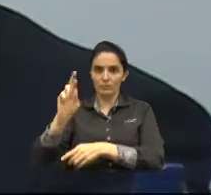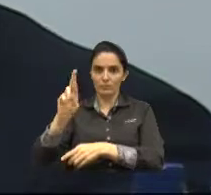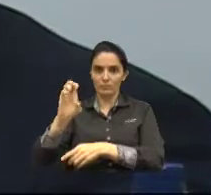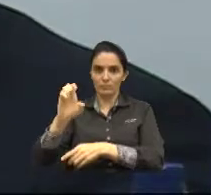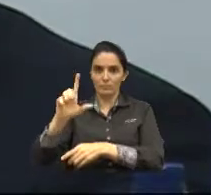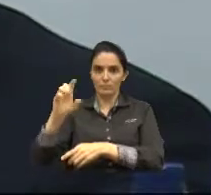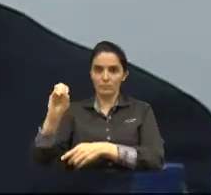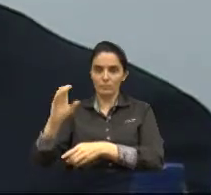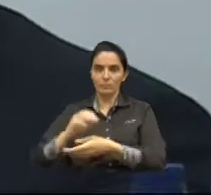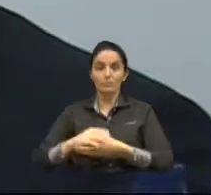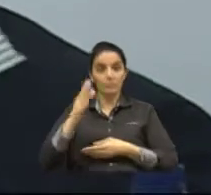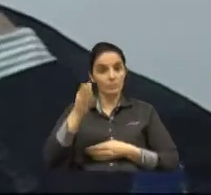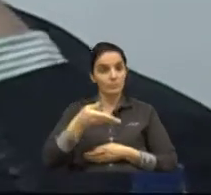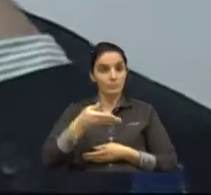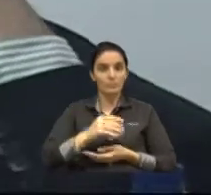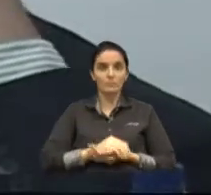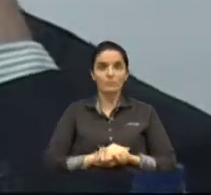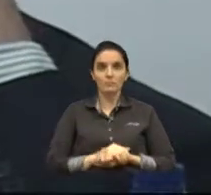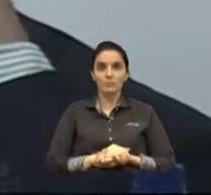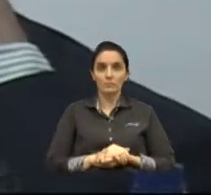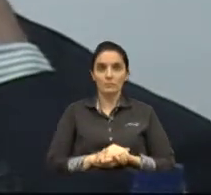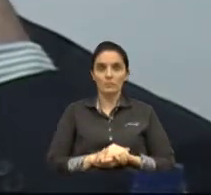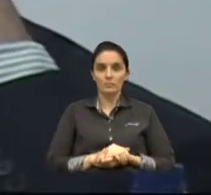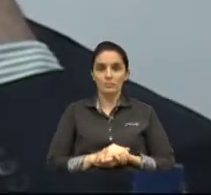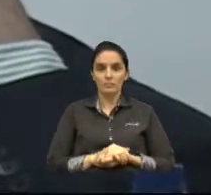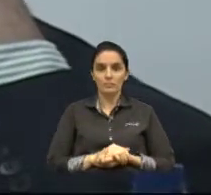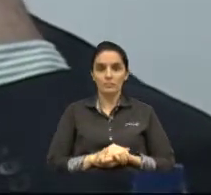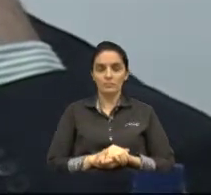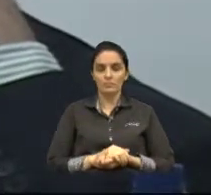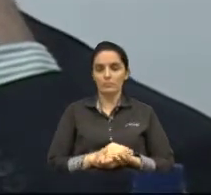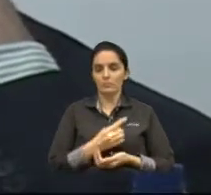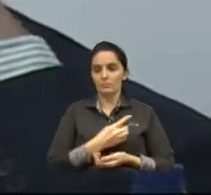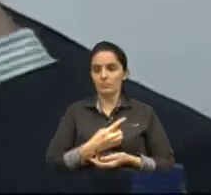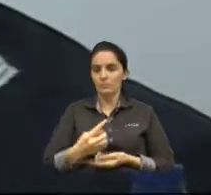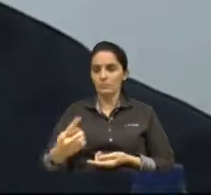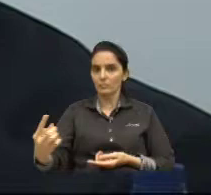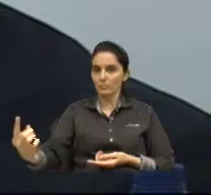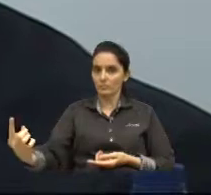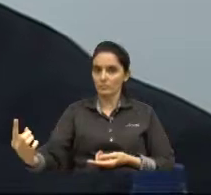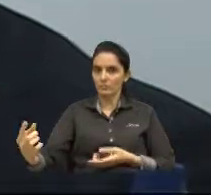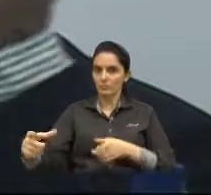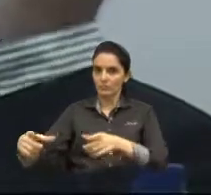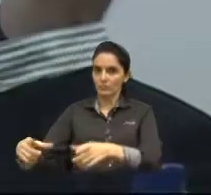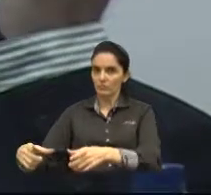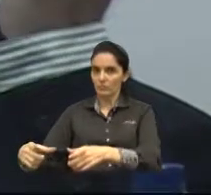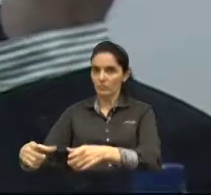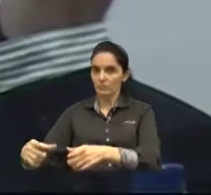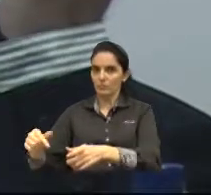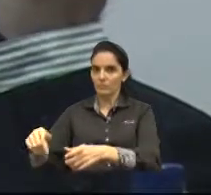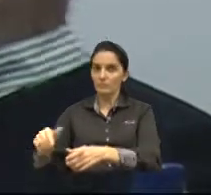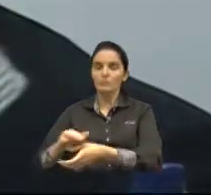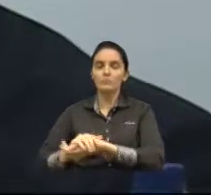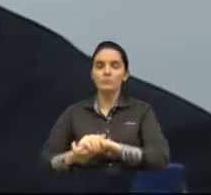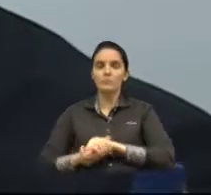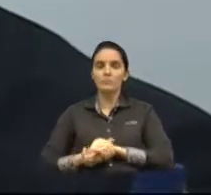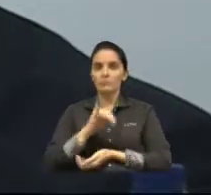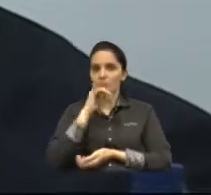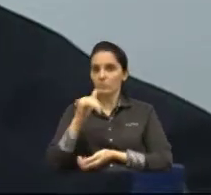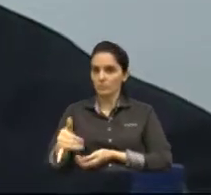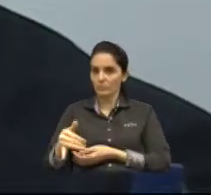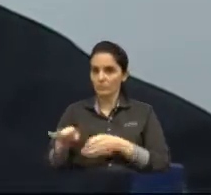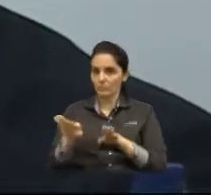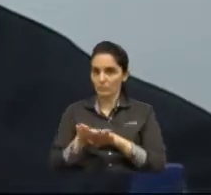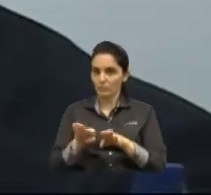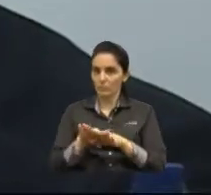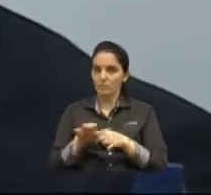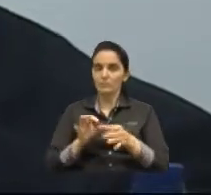hoje, quando eu passei no escritório do Santos Scavarello, também para dizer sobre o